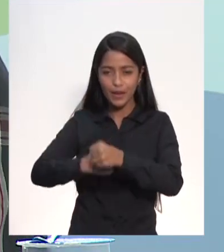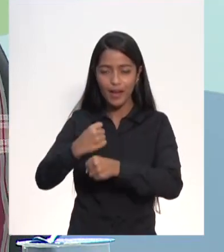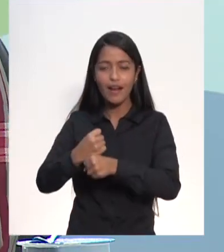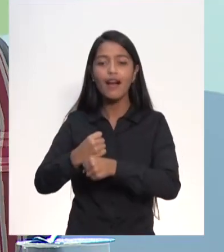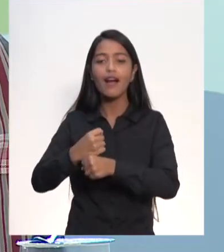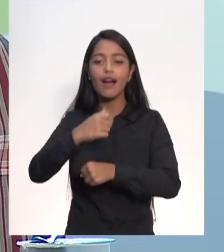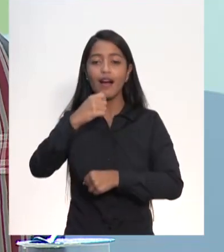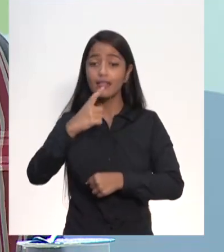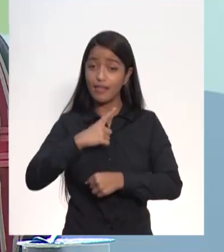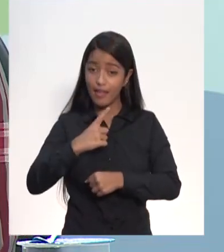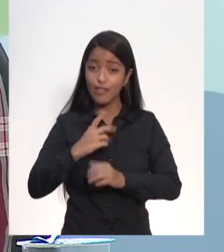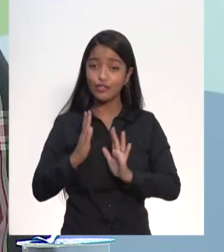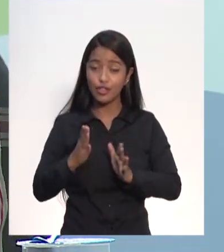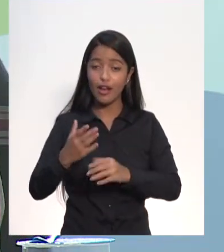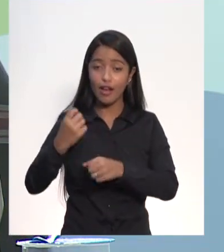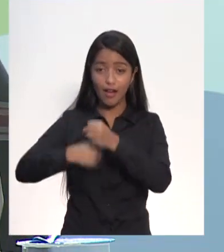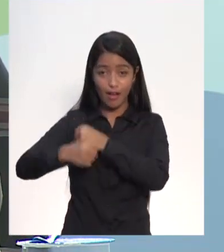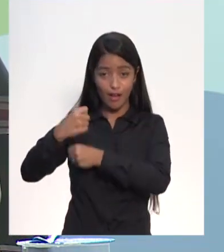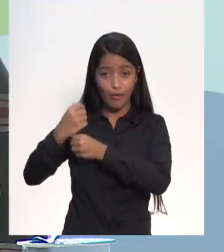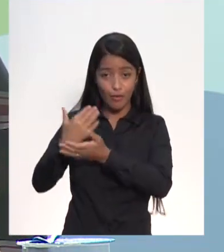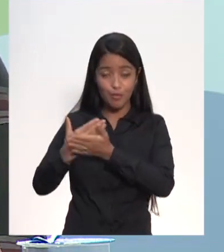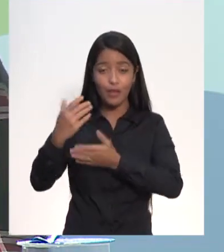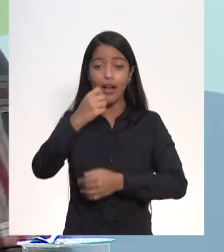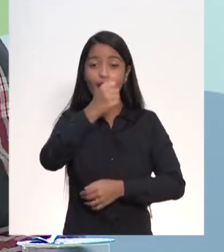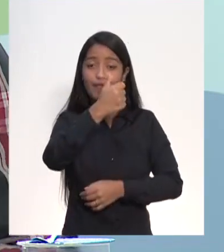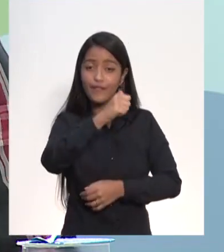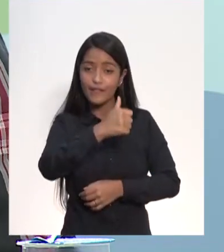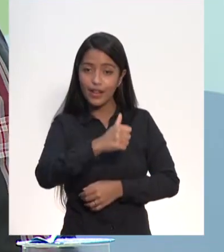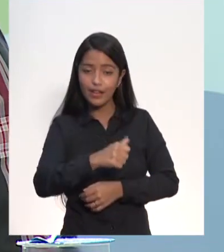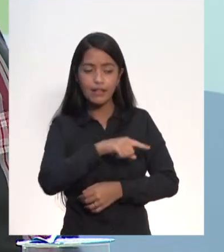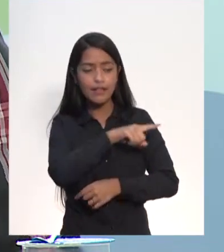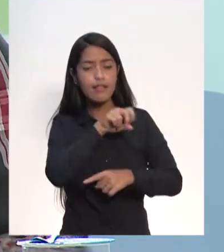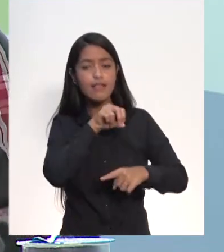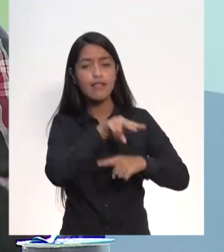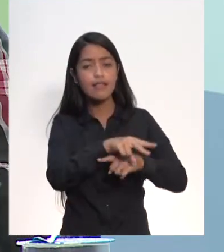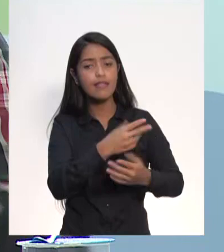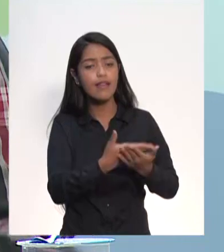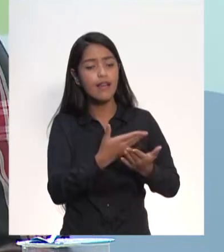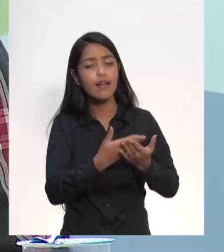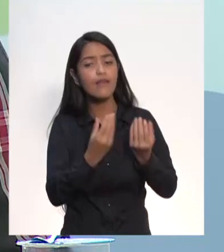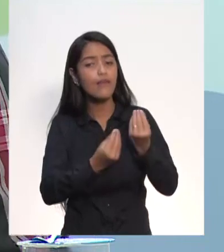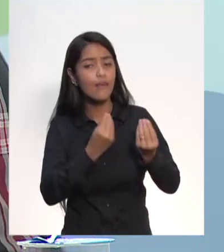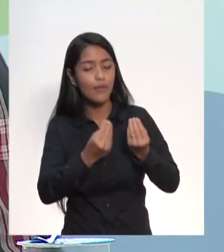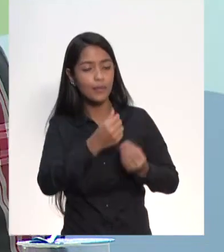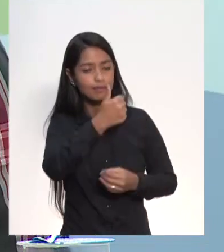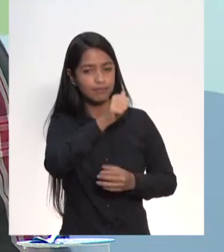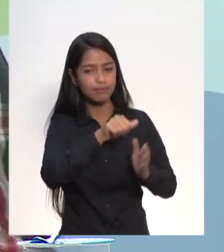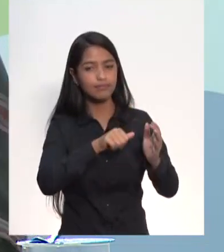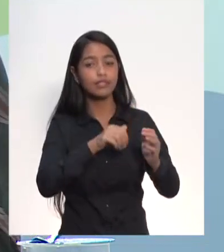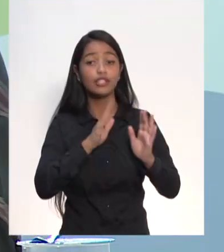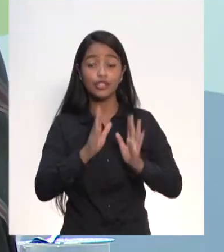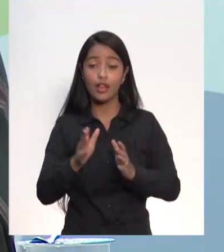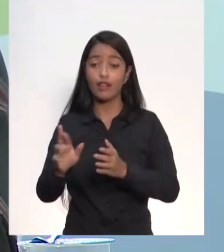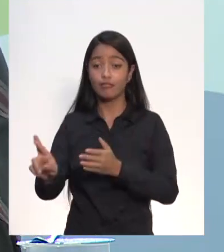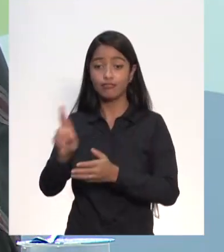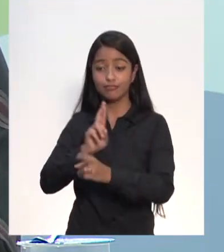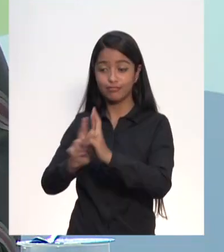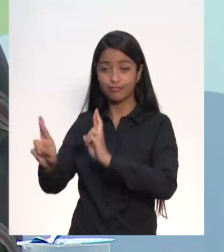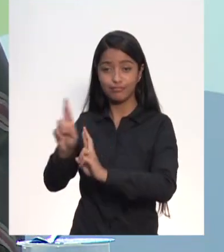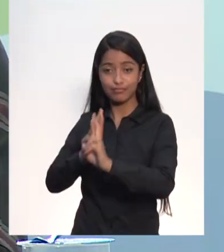Então, nós pegamos os resultados, em cima dos resultados, em cima de toda uma análise,